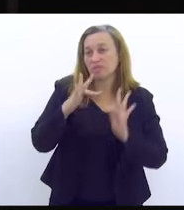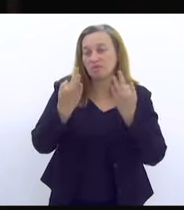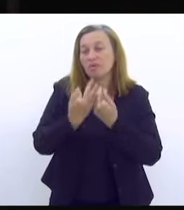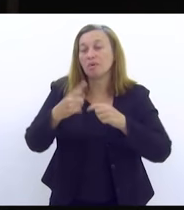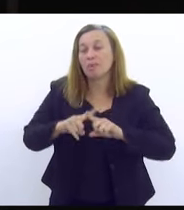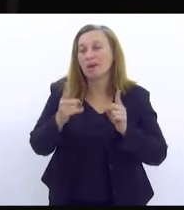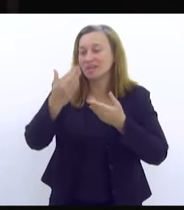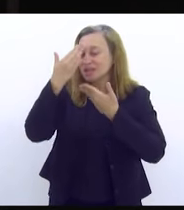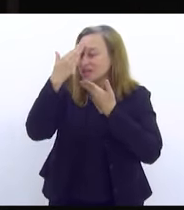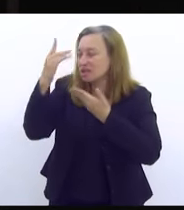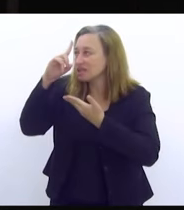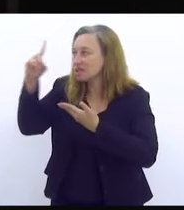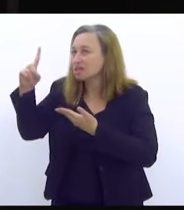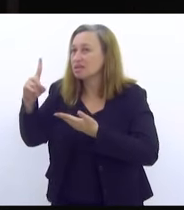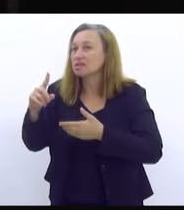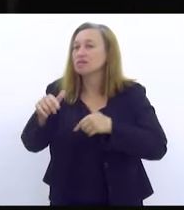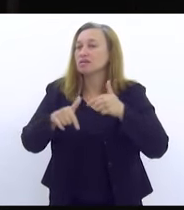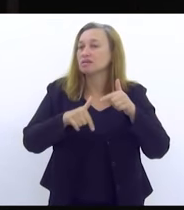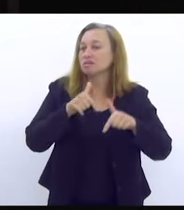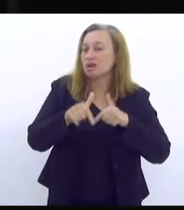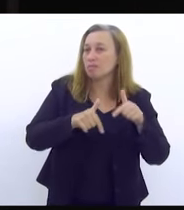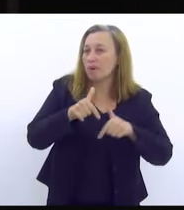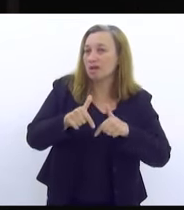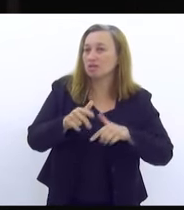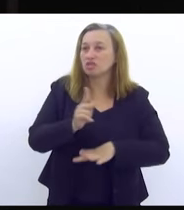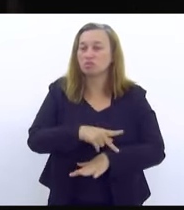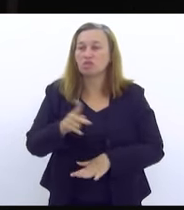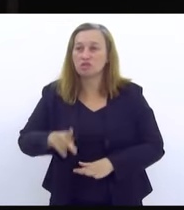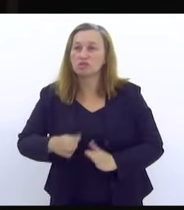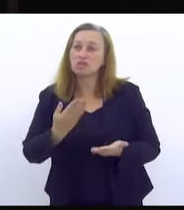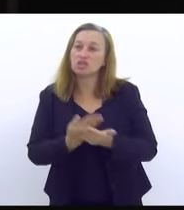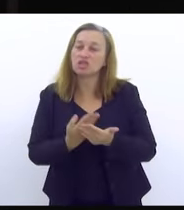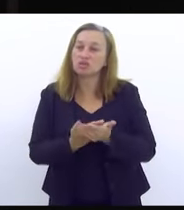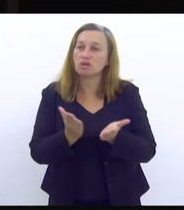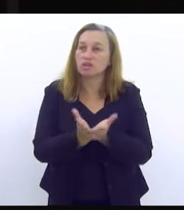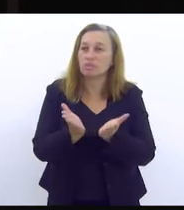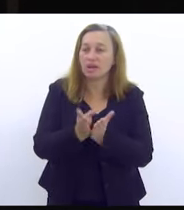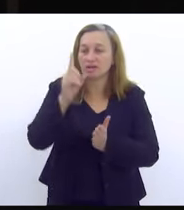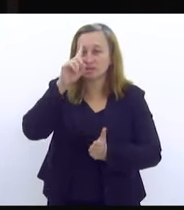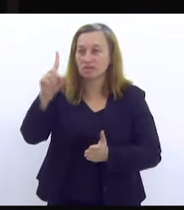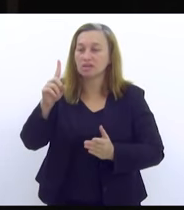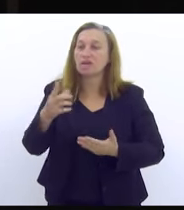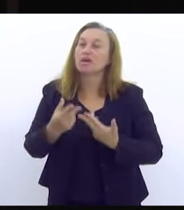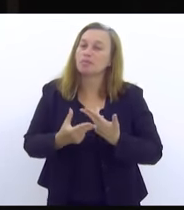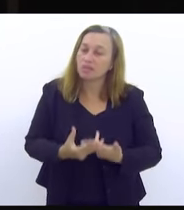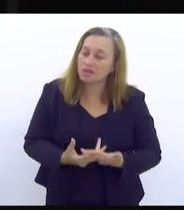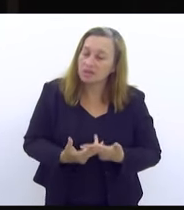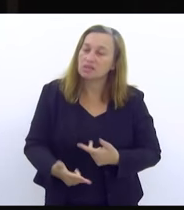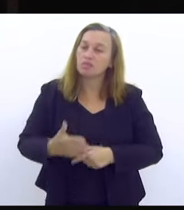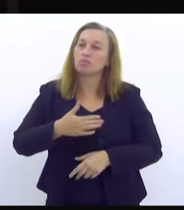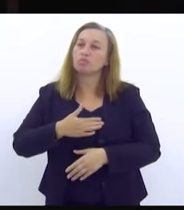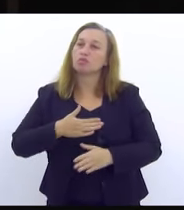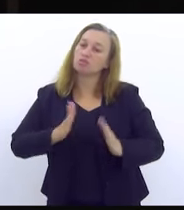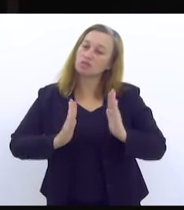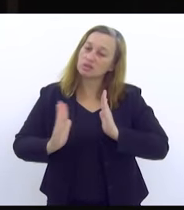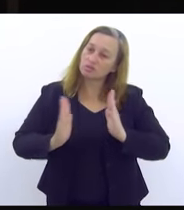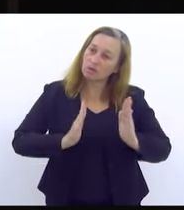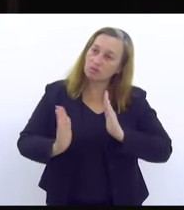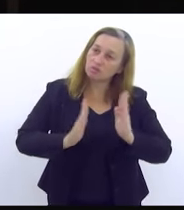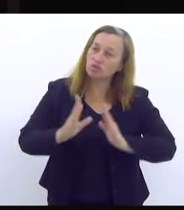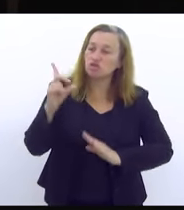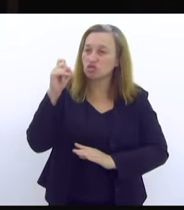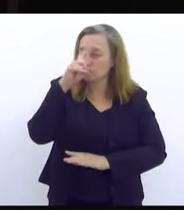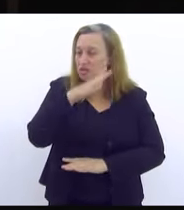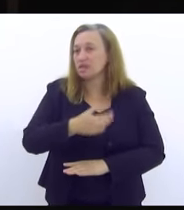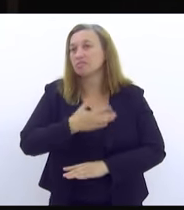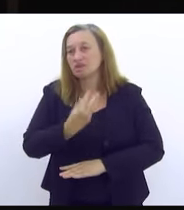graças a Deus pelo trabalho da EBI, graças a Deus também por cada uma que teve paciência comigo durante esse período,